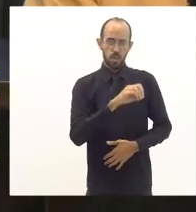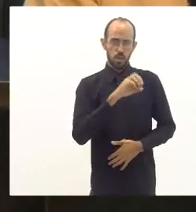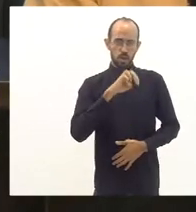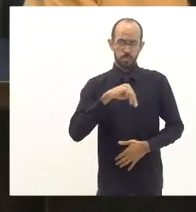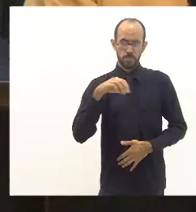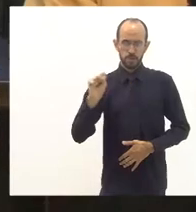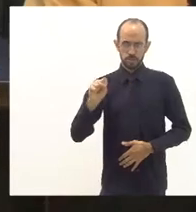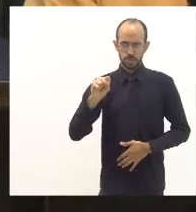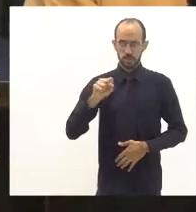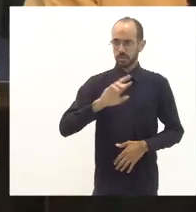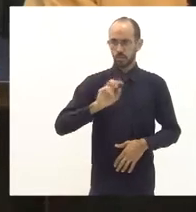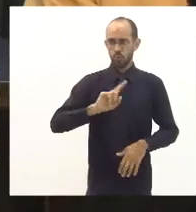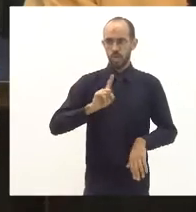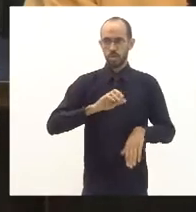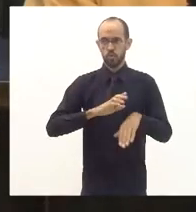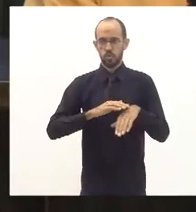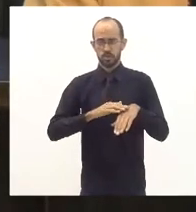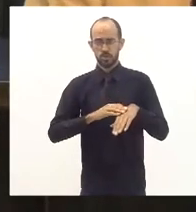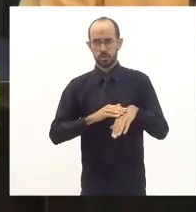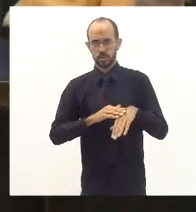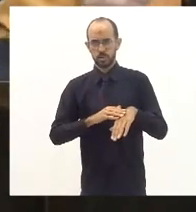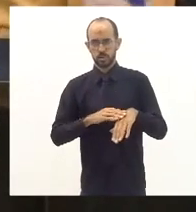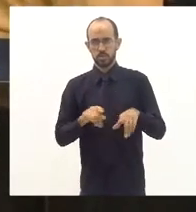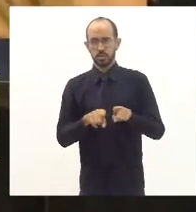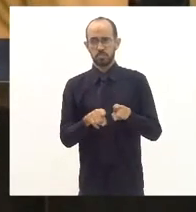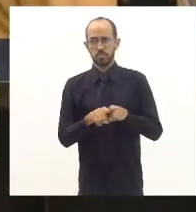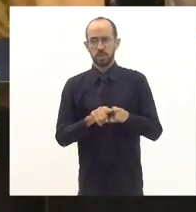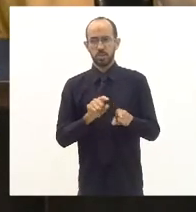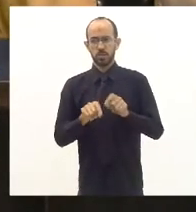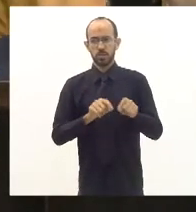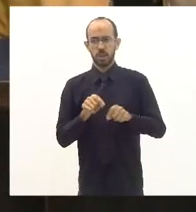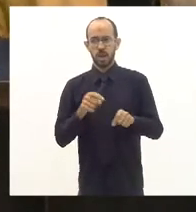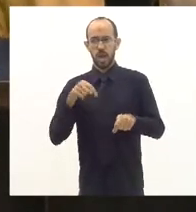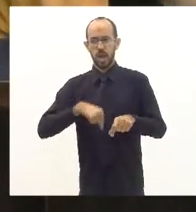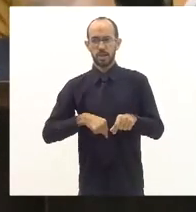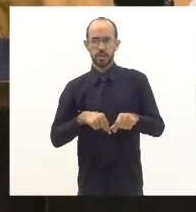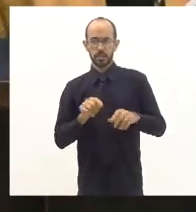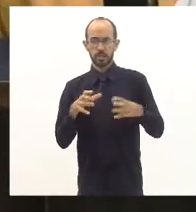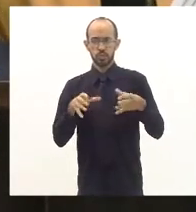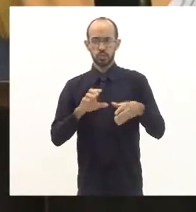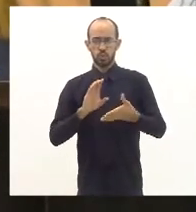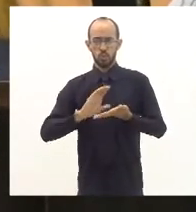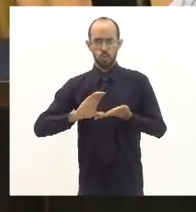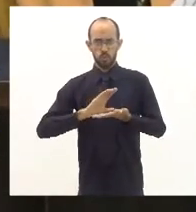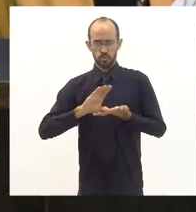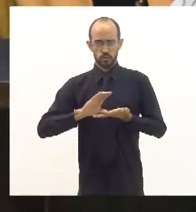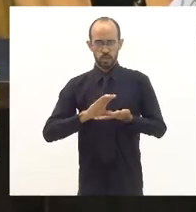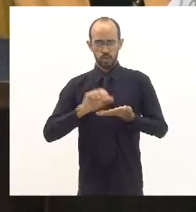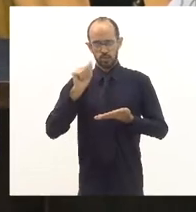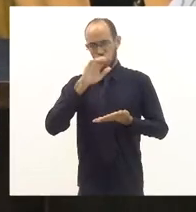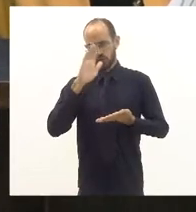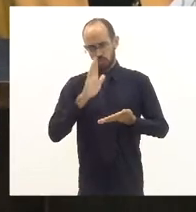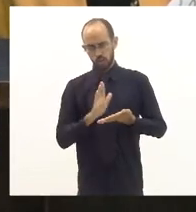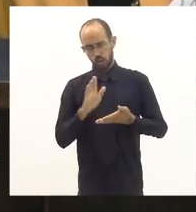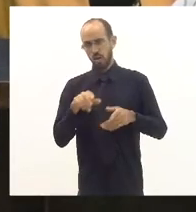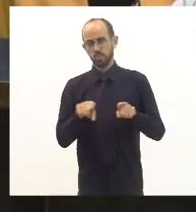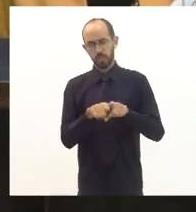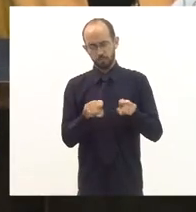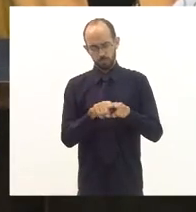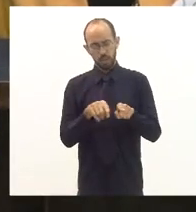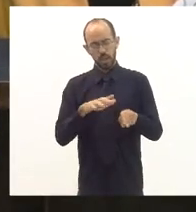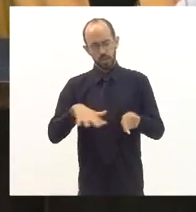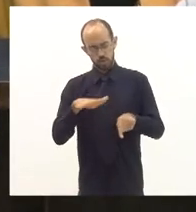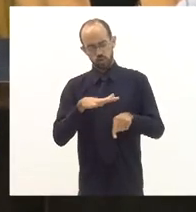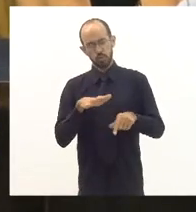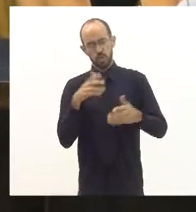é a doença, não há o que tratar. E depois, aqui também, do Conselho Nacional e Conselho Regional